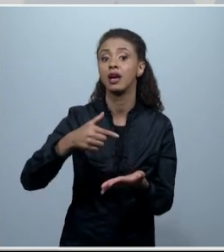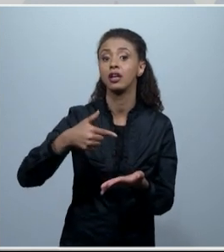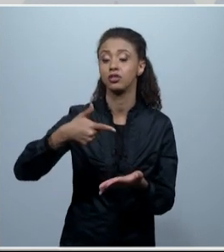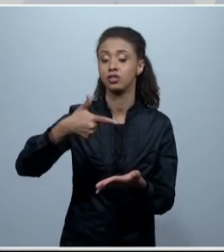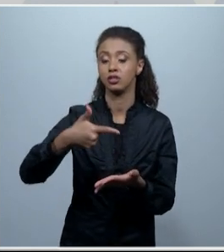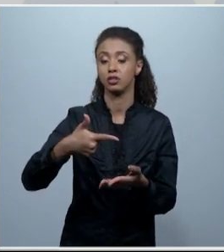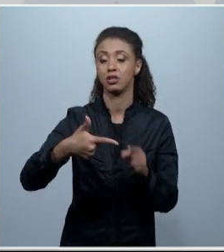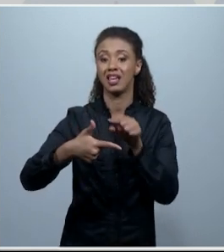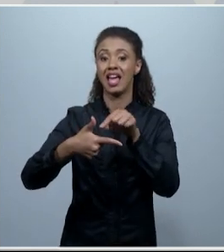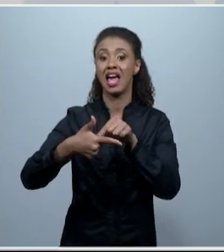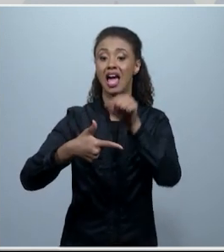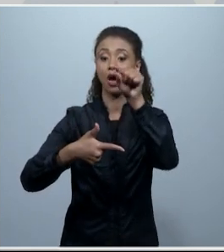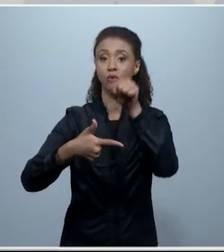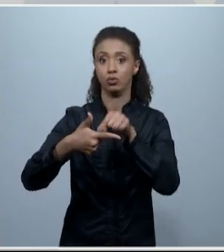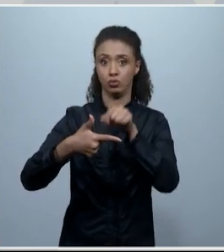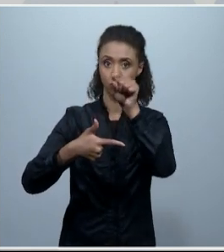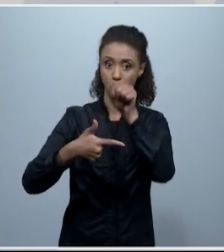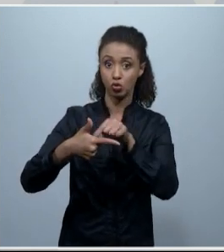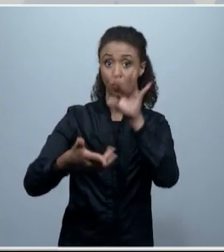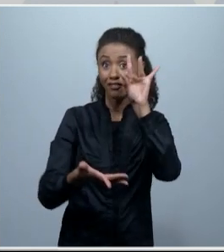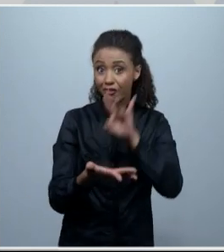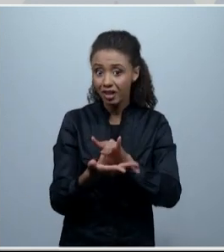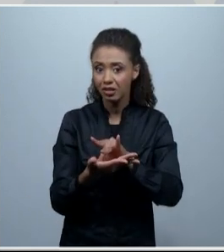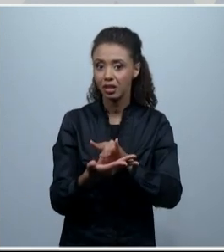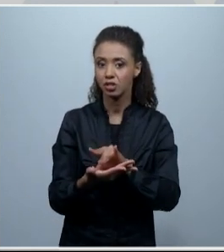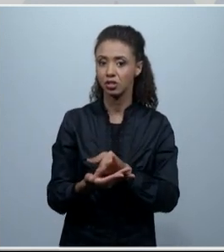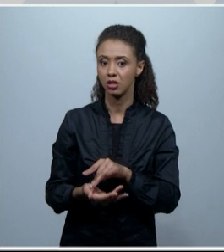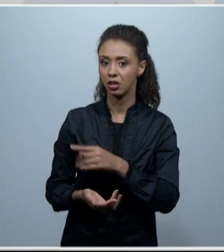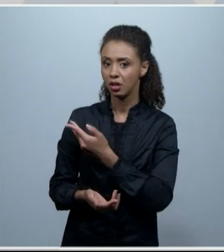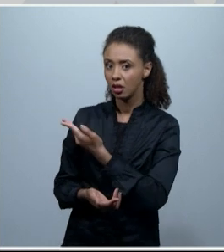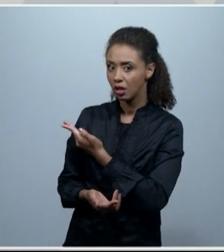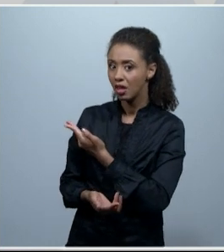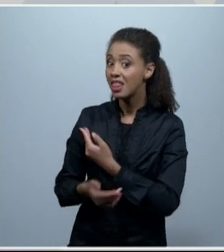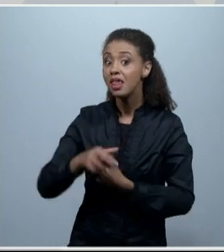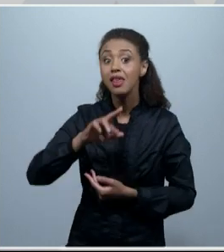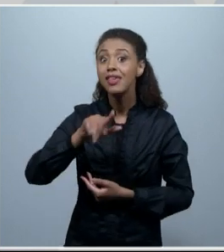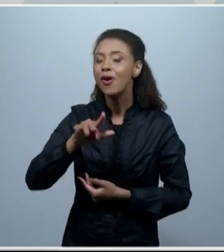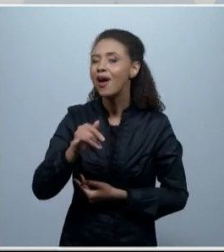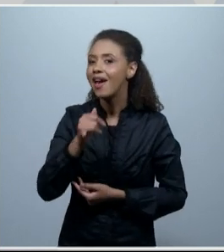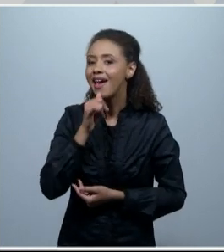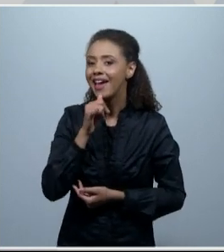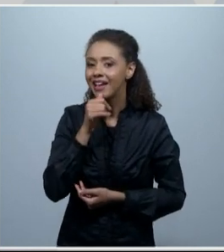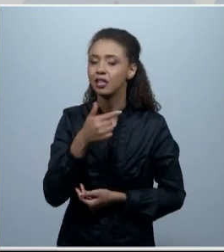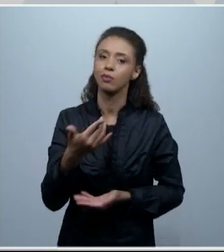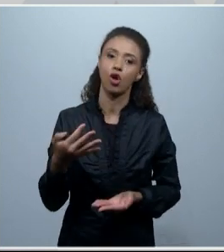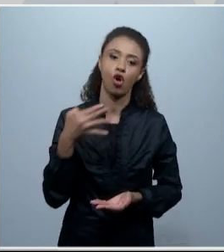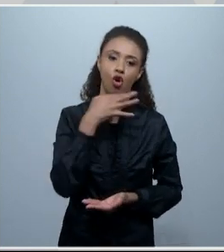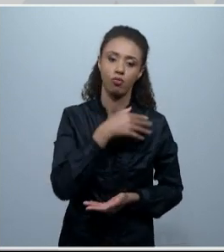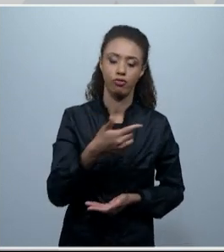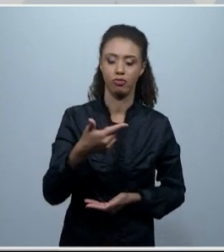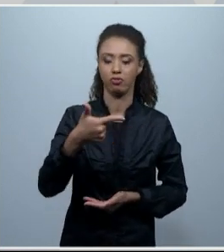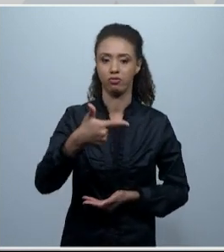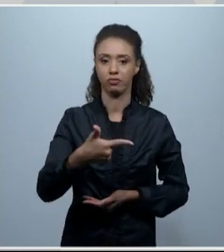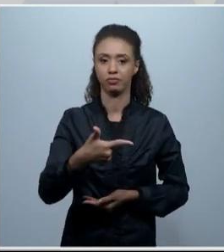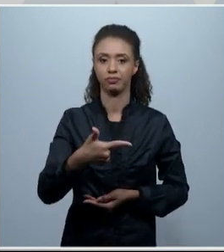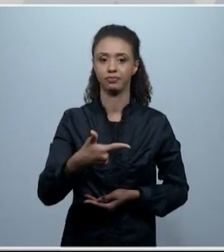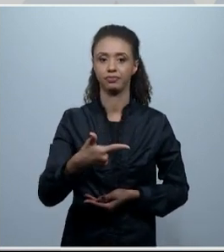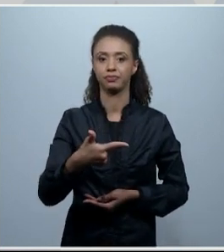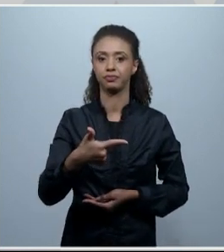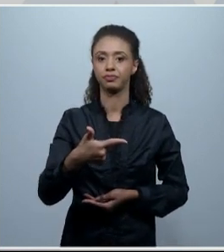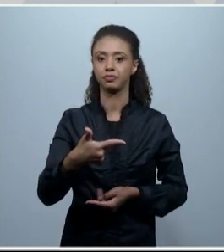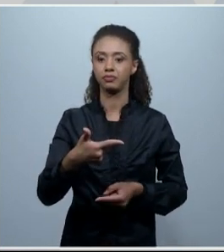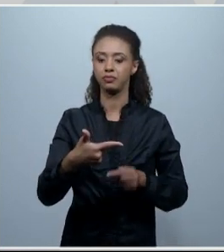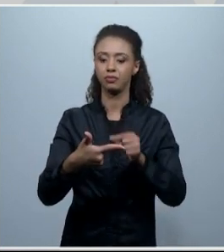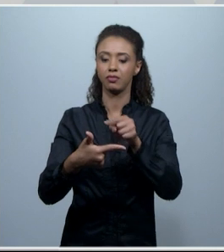relação ao lado a ser a altura não é esse segmento bh obviamente a altura é este